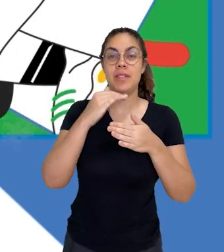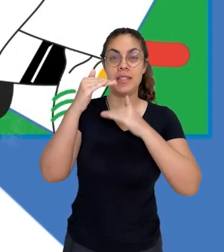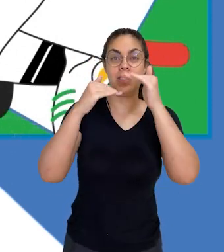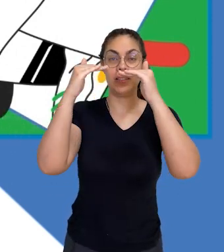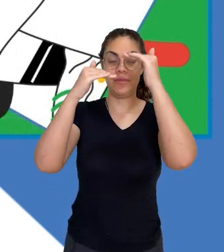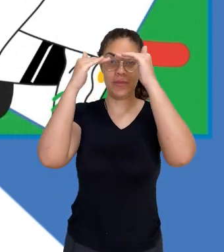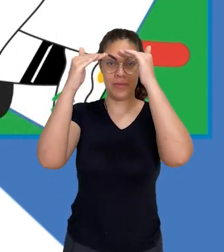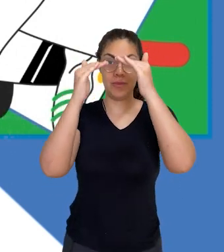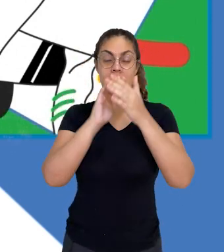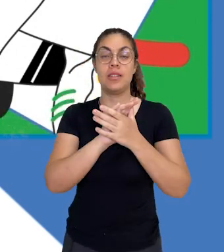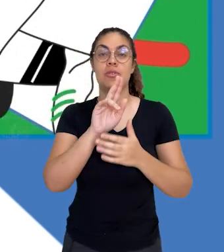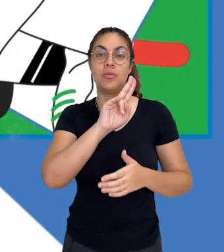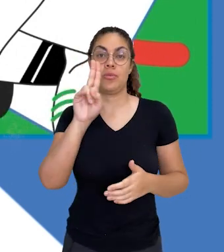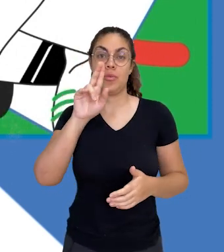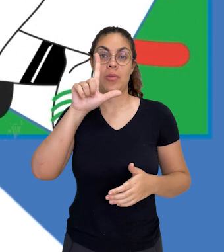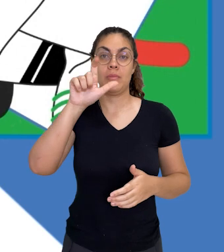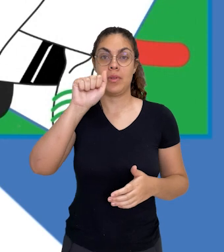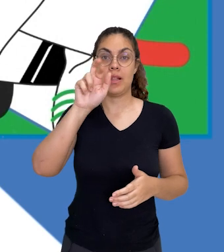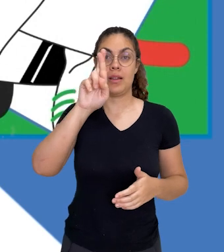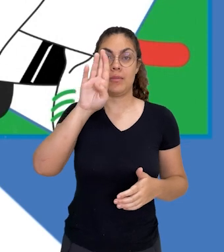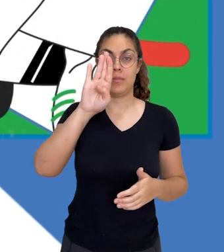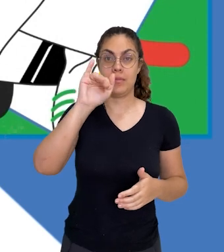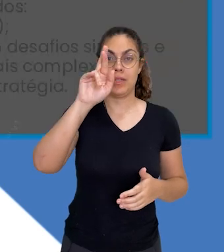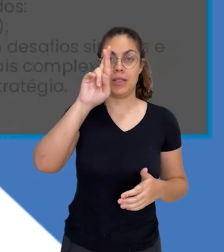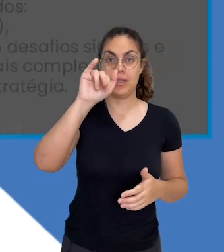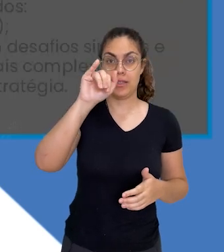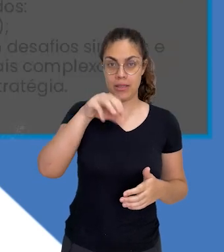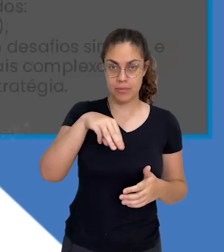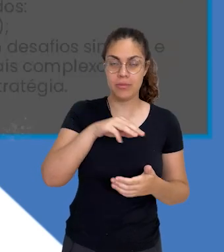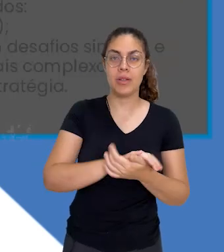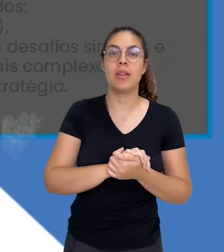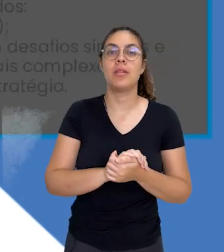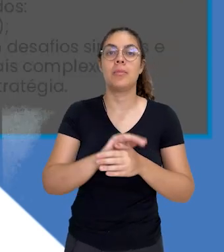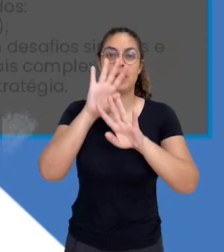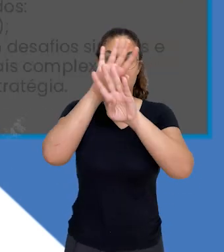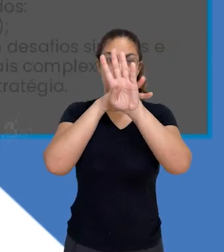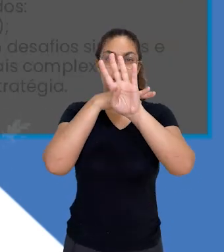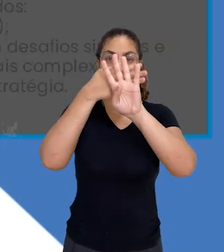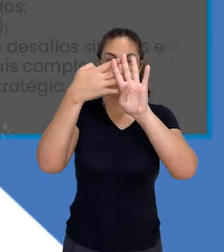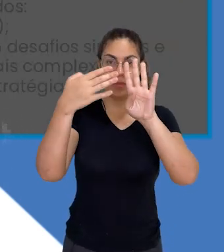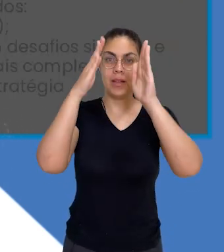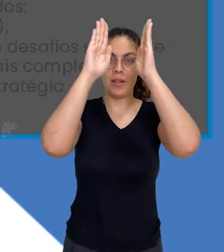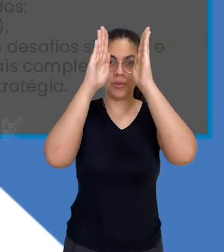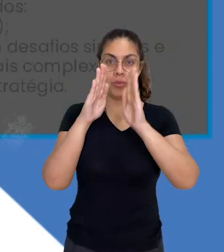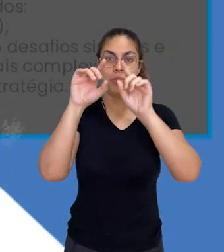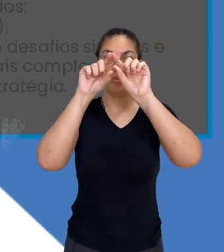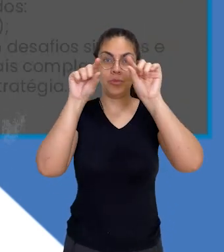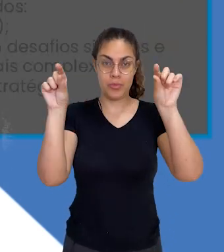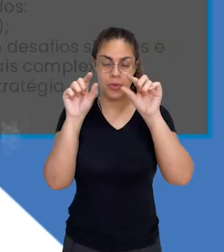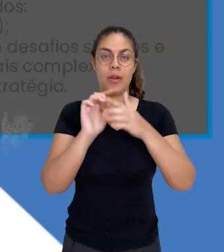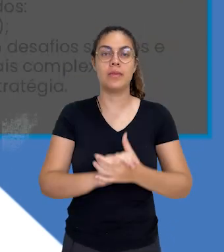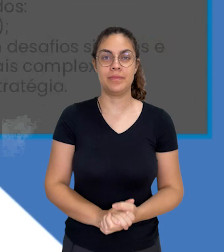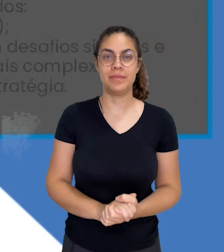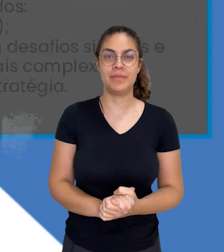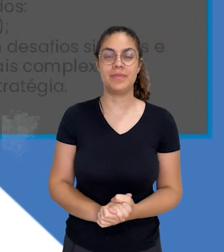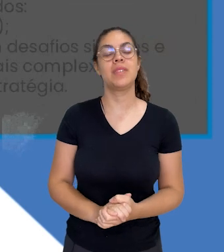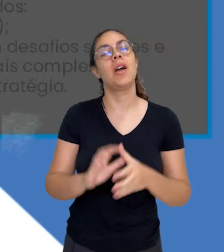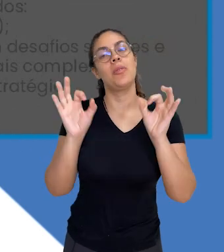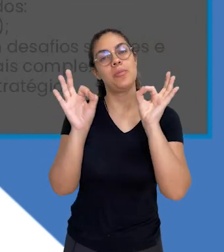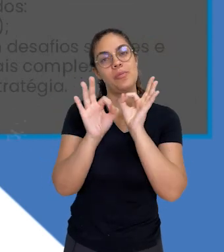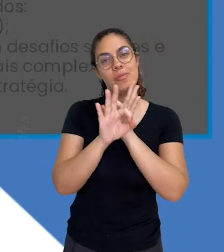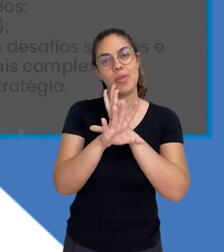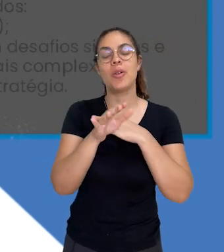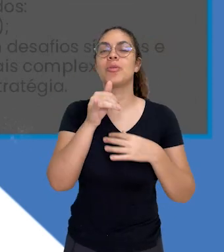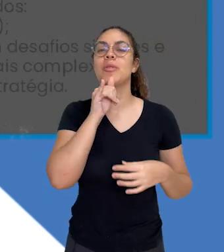Pilares que chamamos de labirinto é uma grade ou tabela com um x número de linhas e colunas no modelo que eu estou deixando